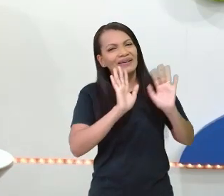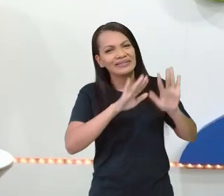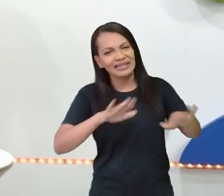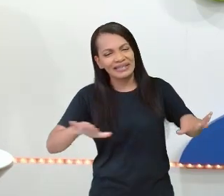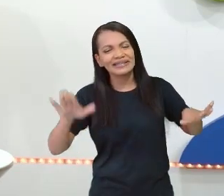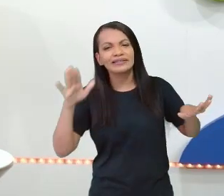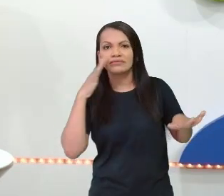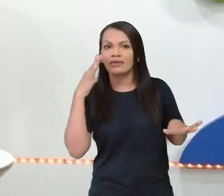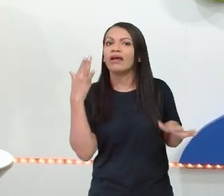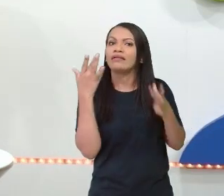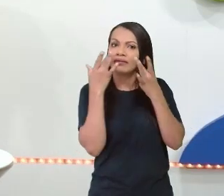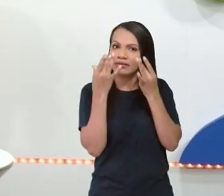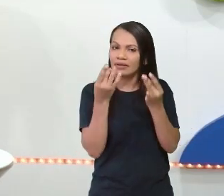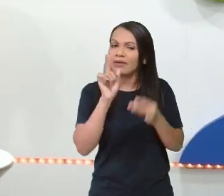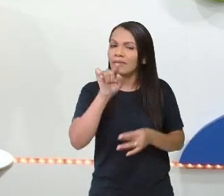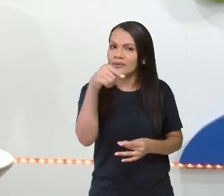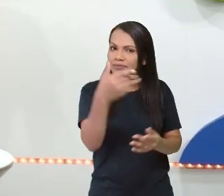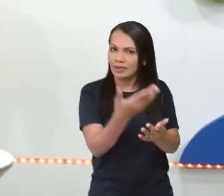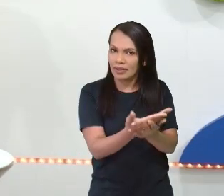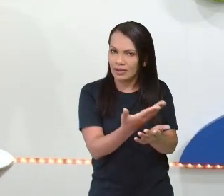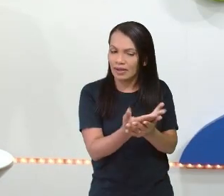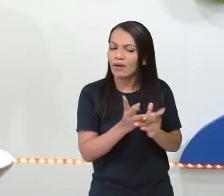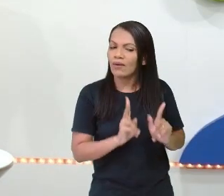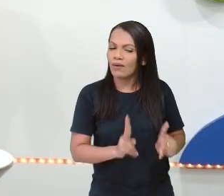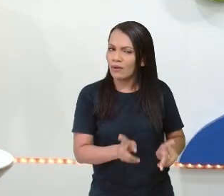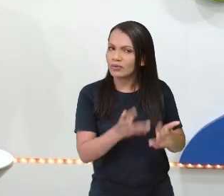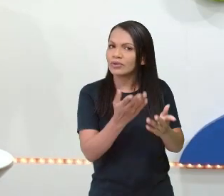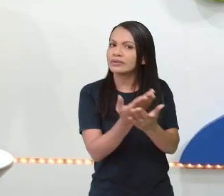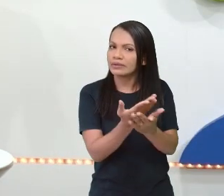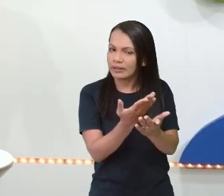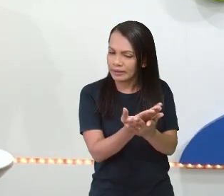fica ligada aí na próxima aula. Isso mesmo, ainda tem